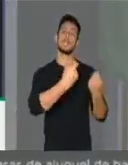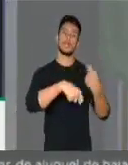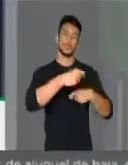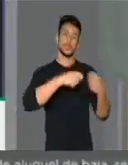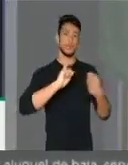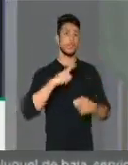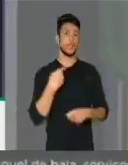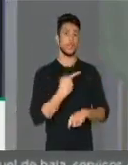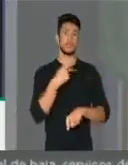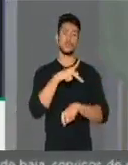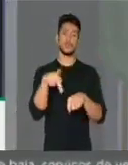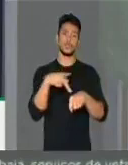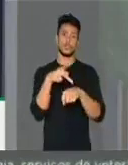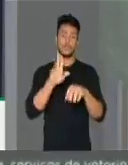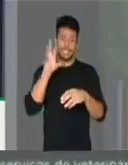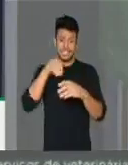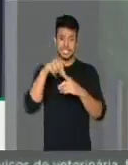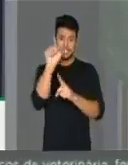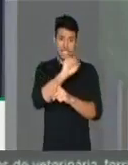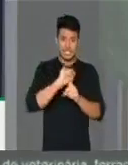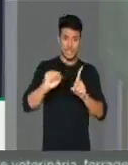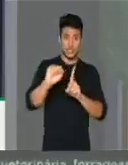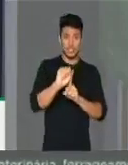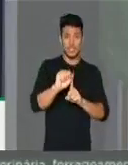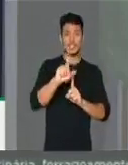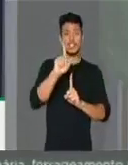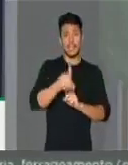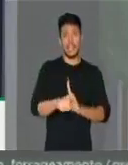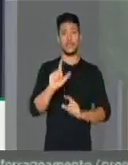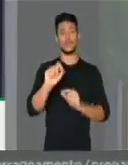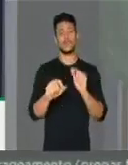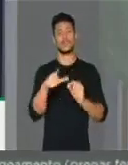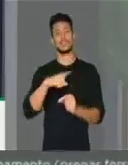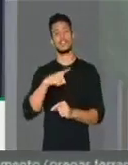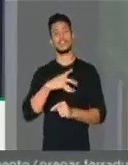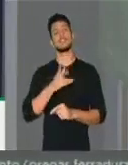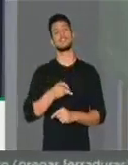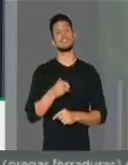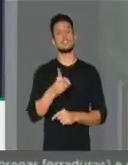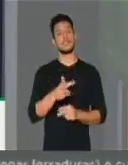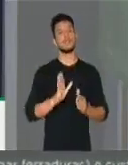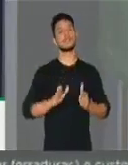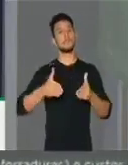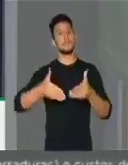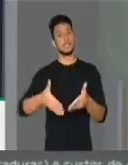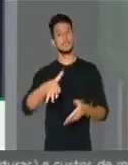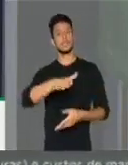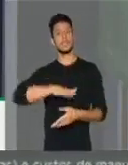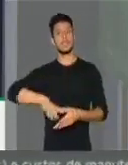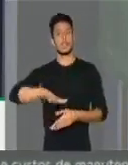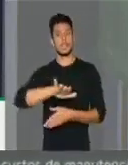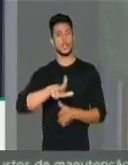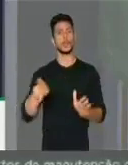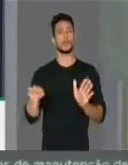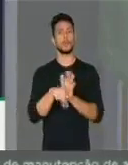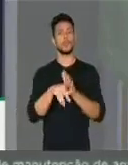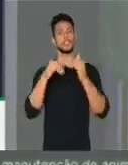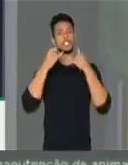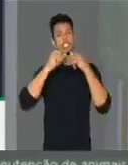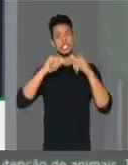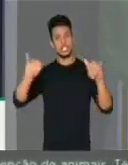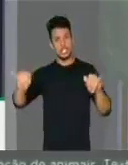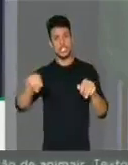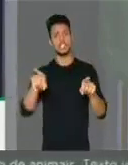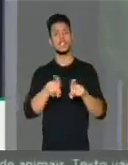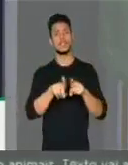social, que teve na construção a participação do setor sucroenergético, do